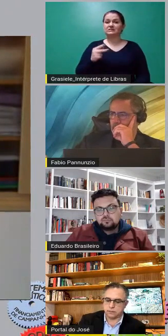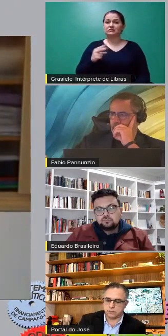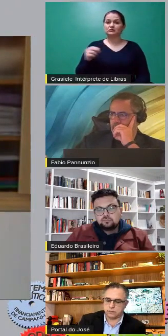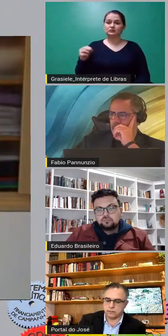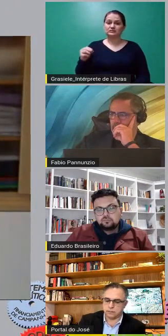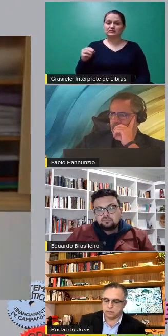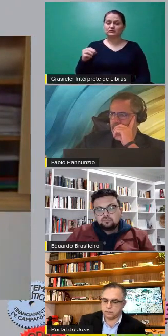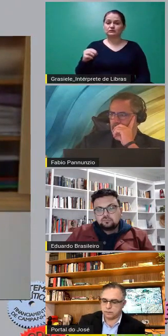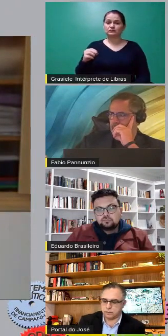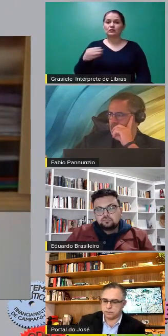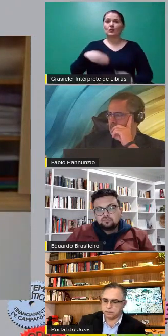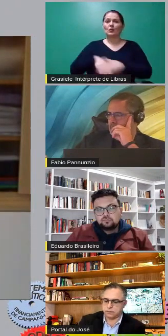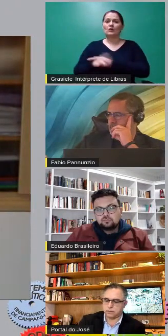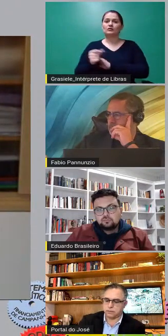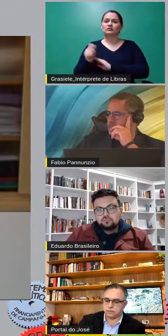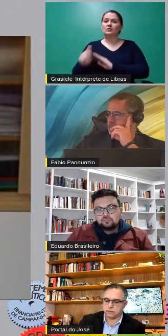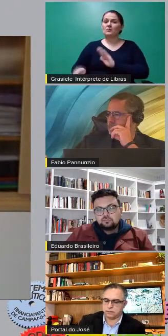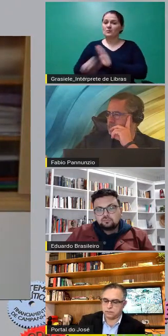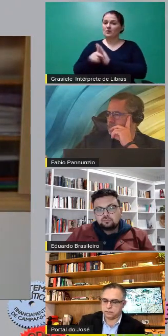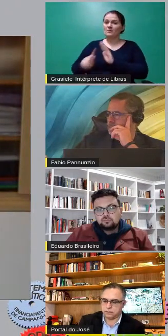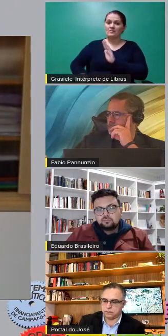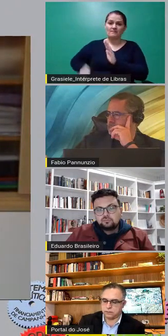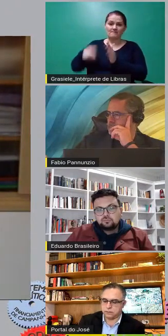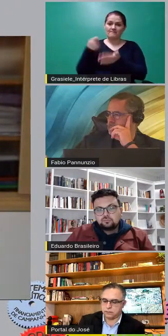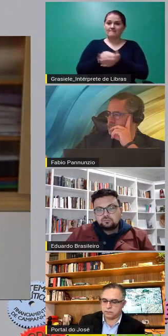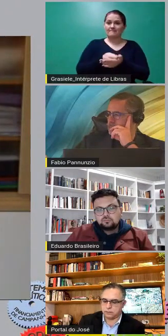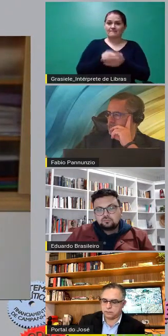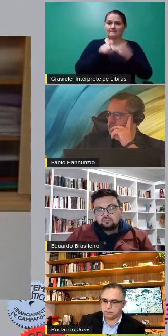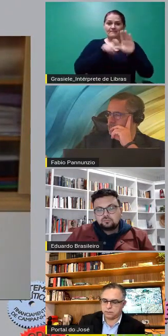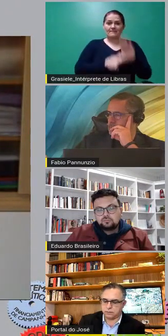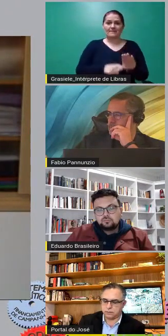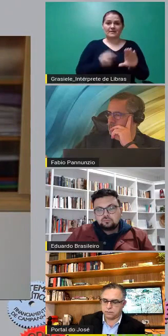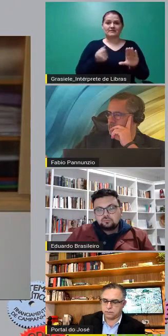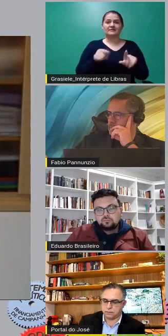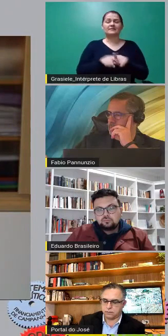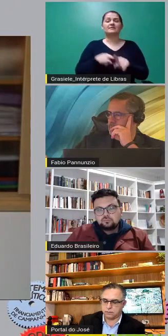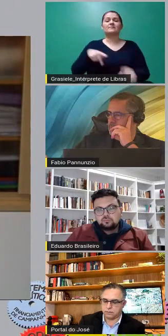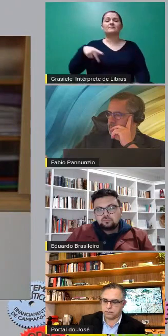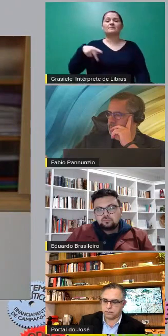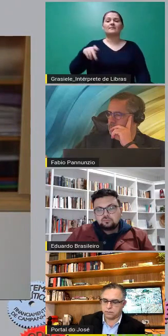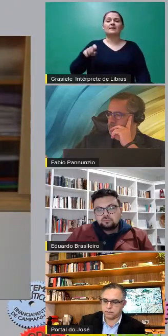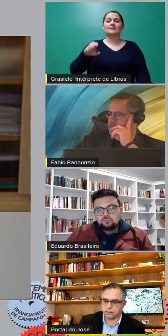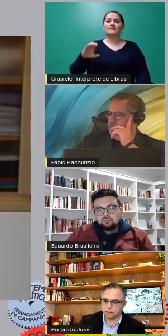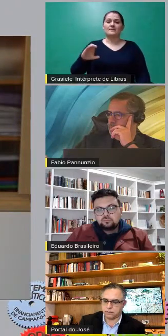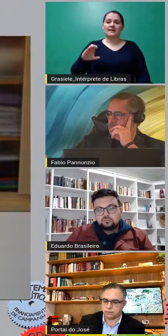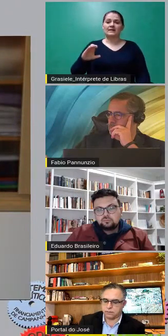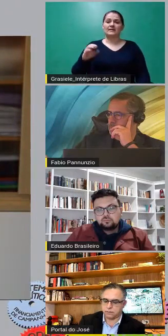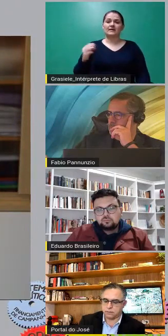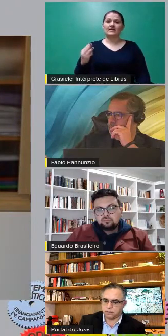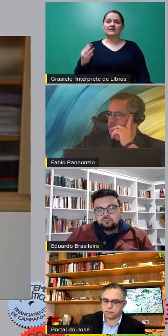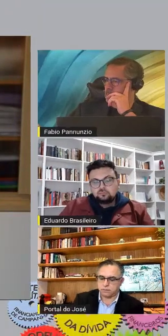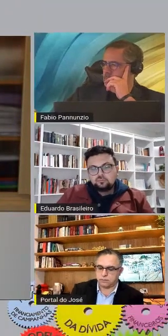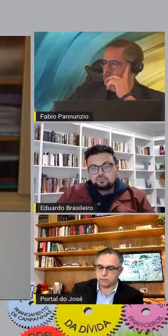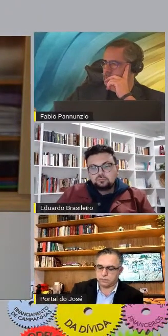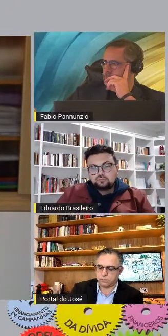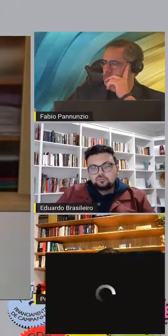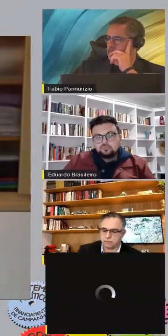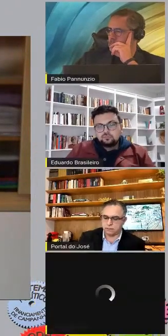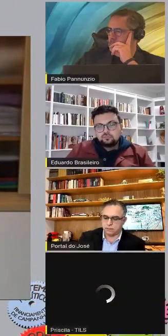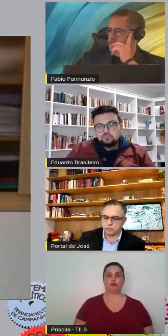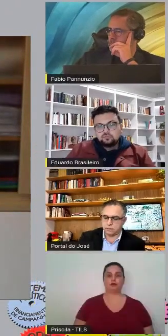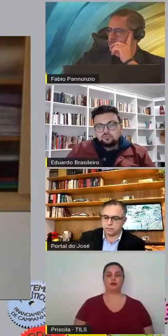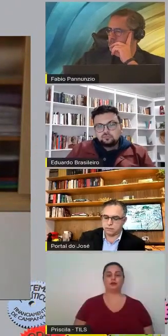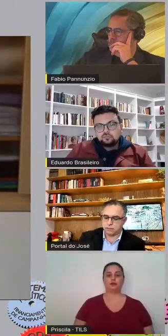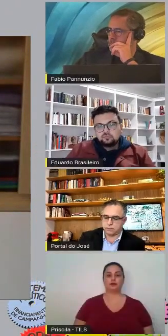ano para o pagamento da dívida. E a PEC 32, que está lá, andando na Câmara também,